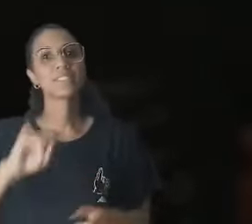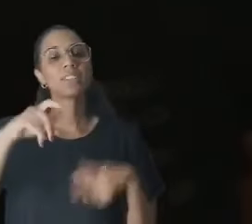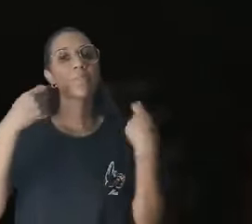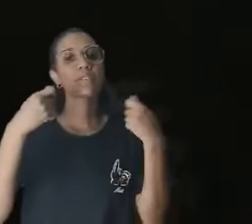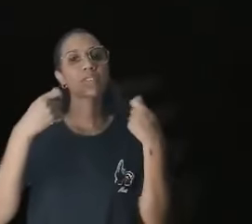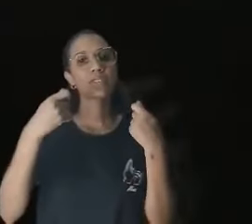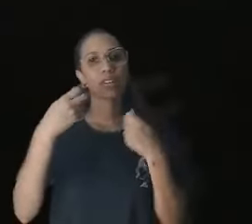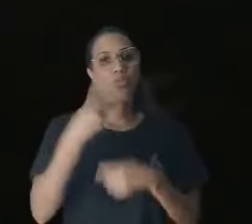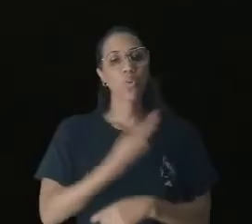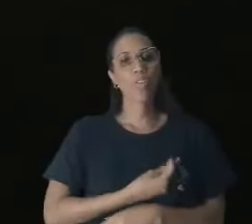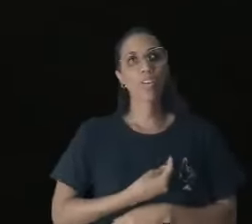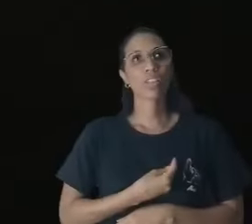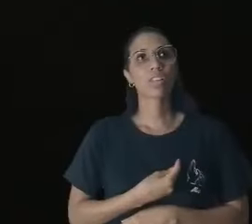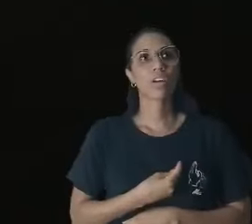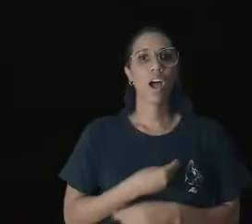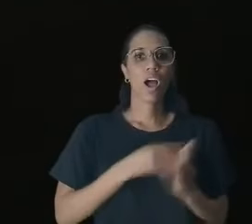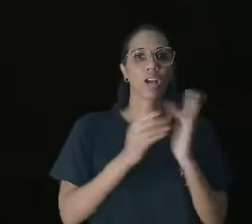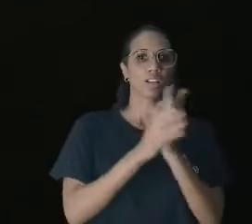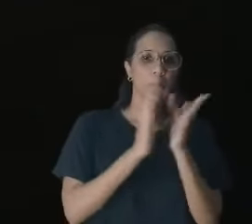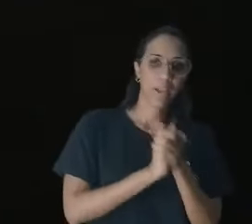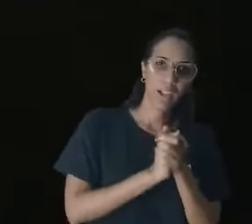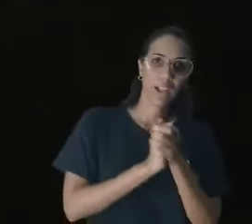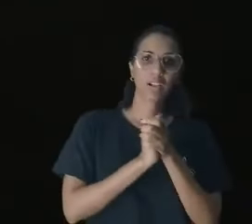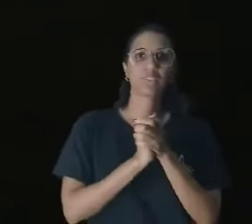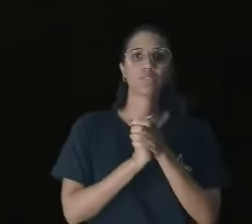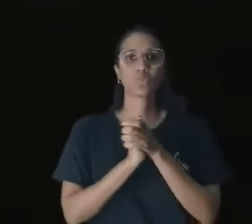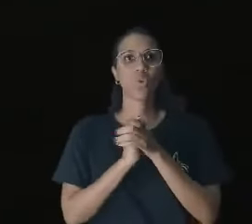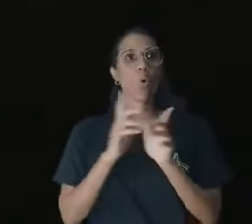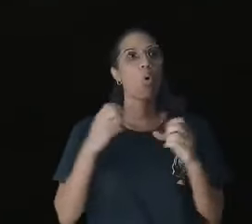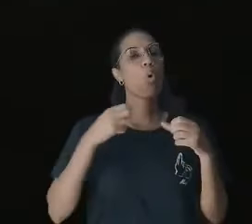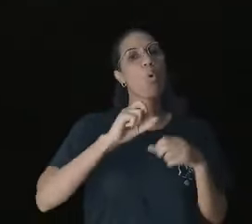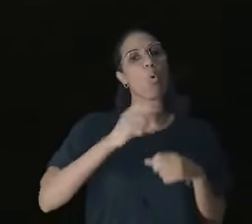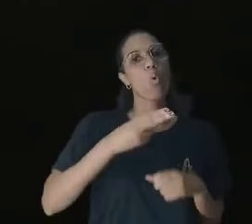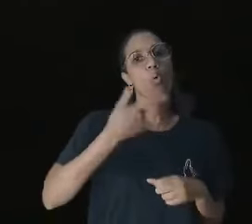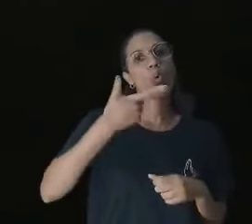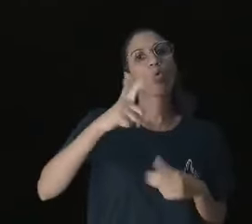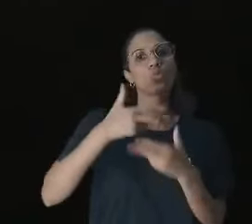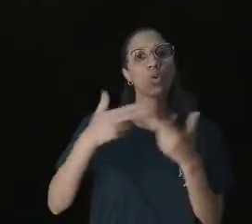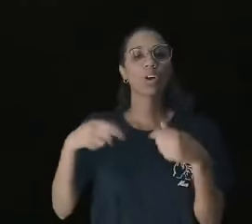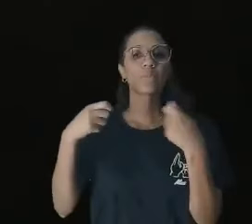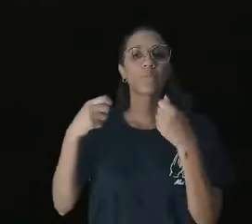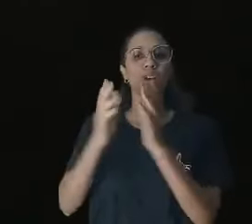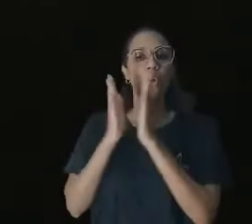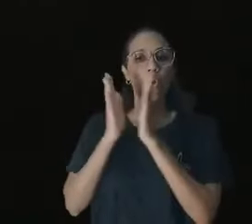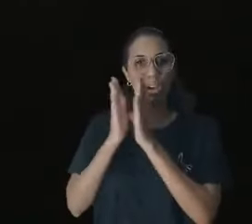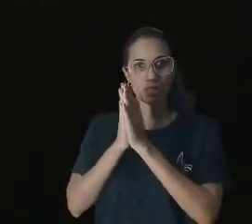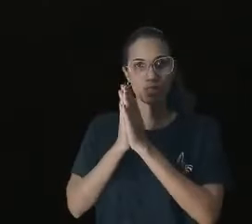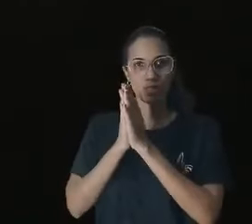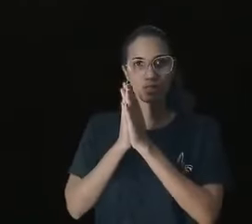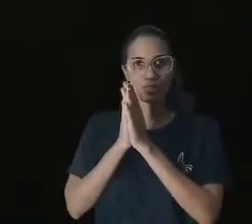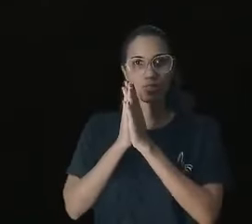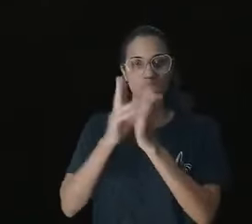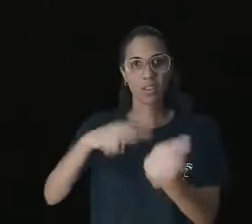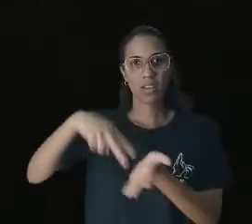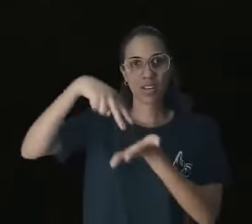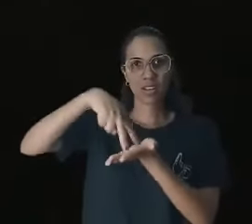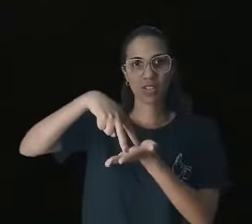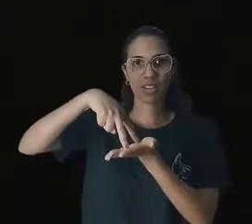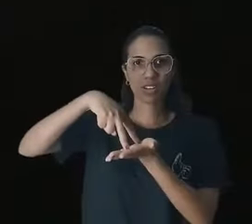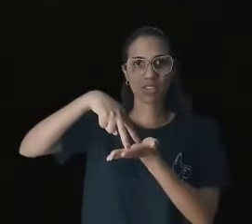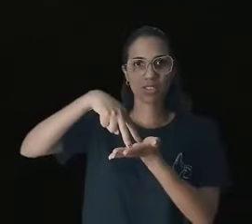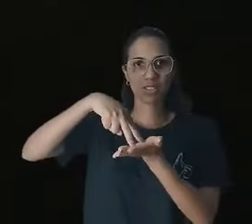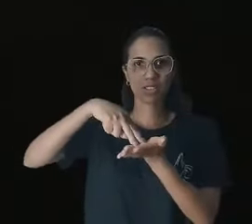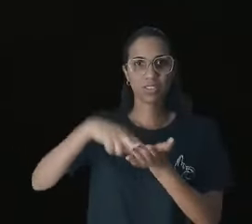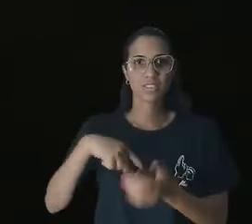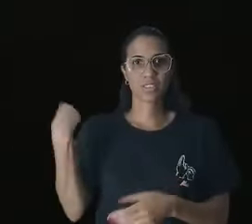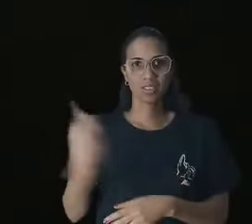você sabe que está precisando, eu queria que você ficasse de pé onde você está. E nós vamos